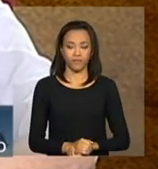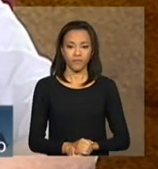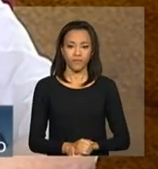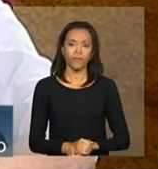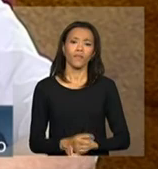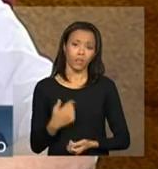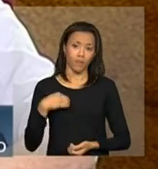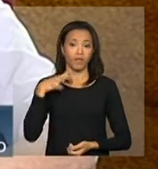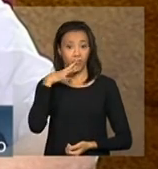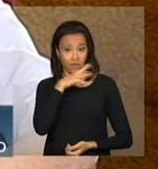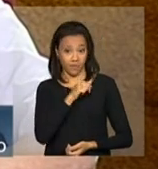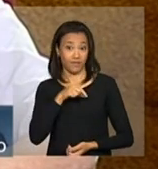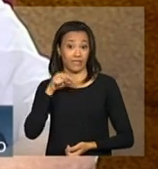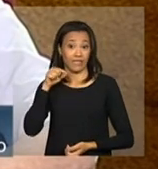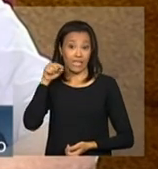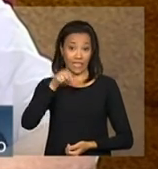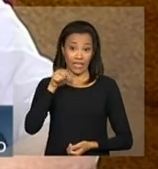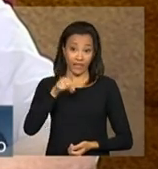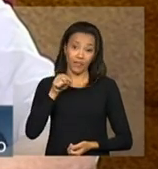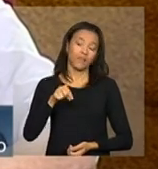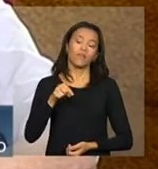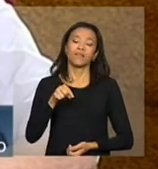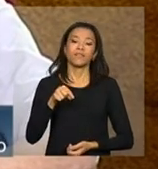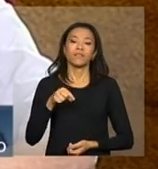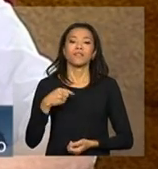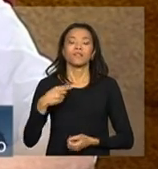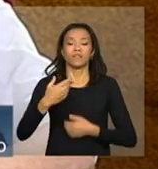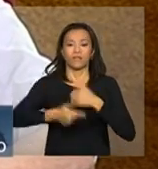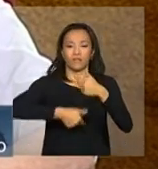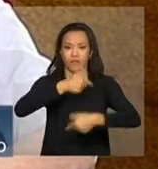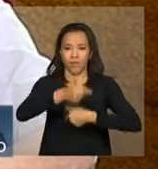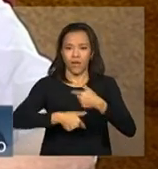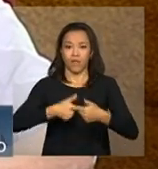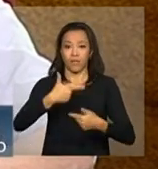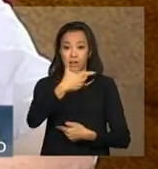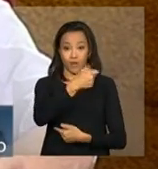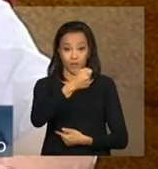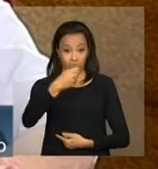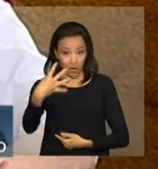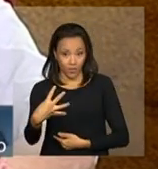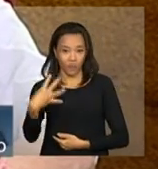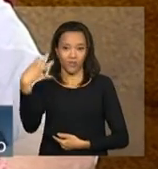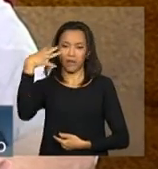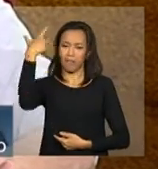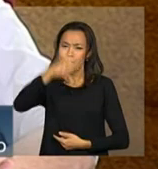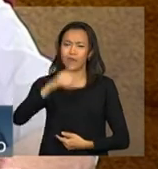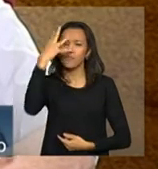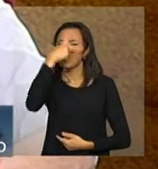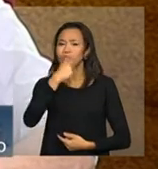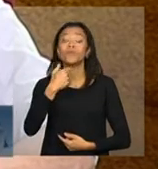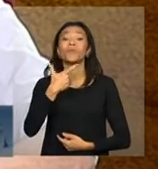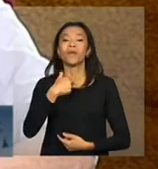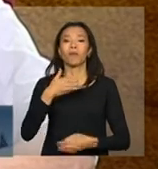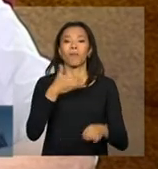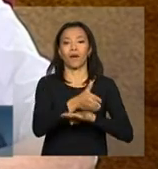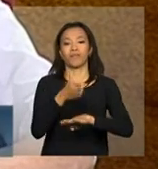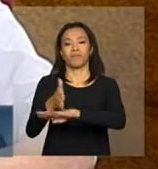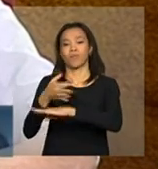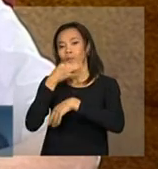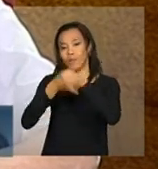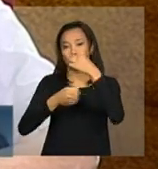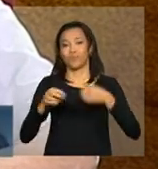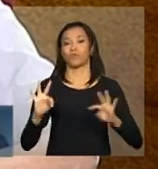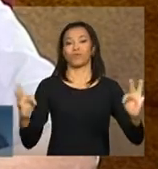eu acho que esse desenho para 2014 ele vai ficar mais bonito ainda, com a participação de todos. Então, acho que ele vai ficar um desenho